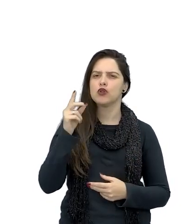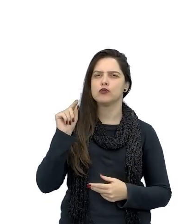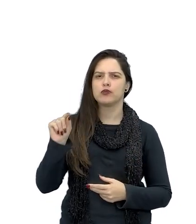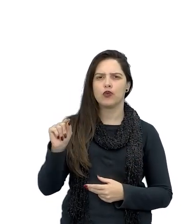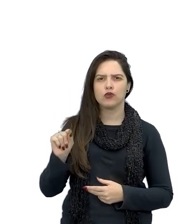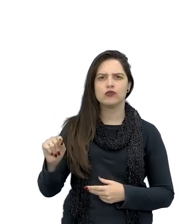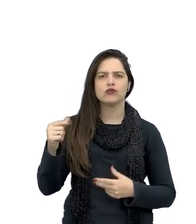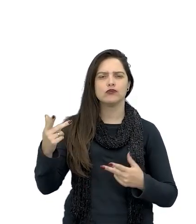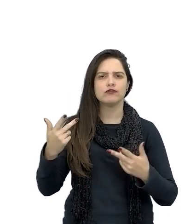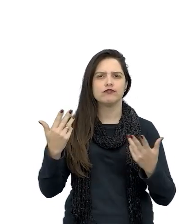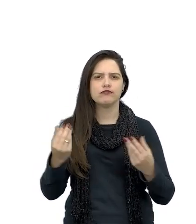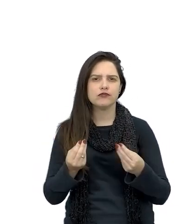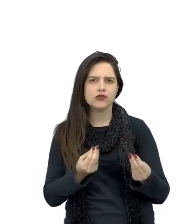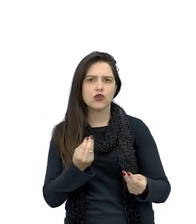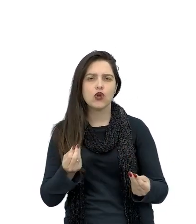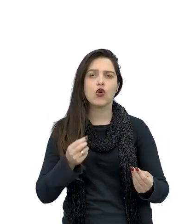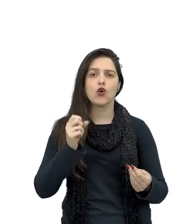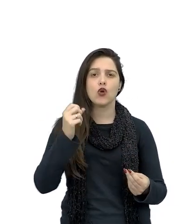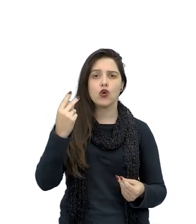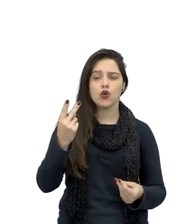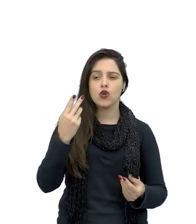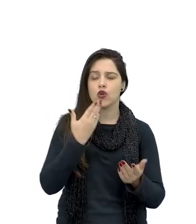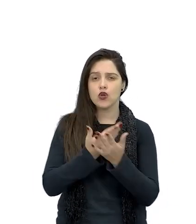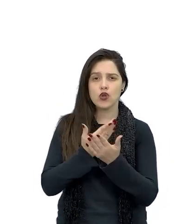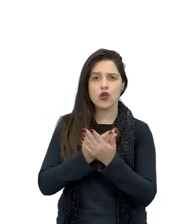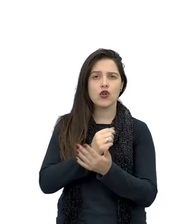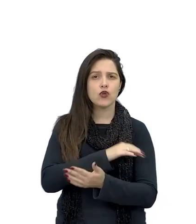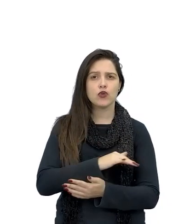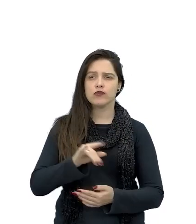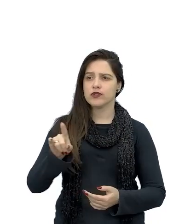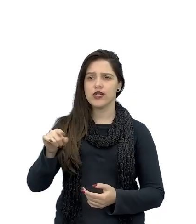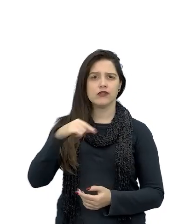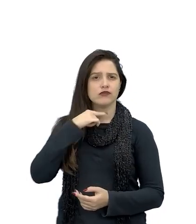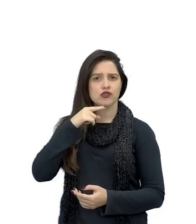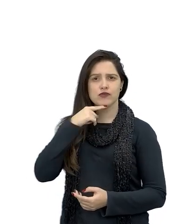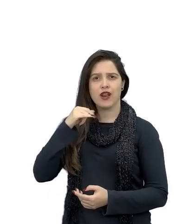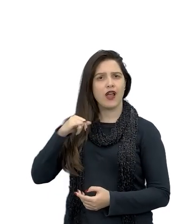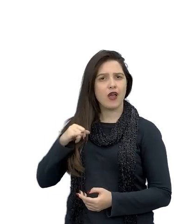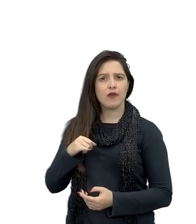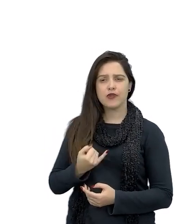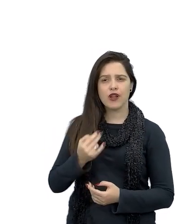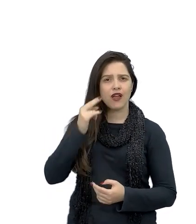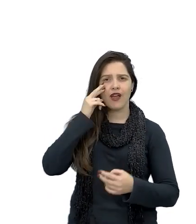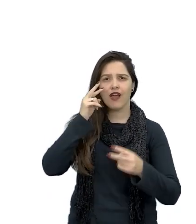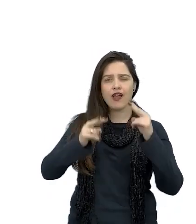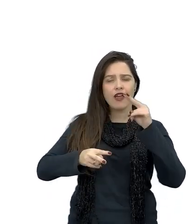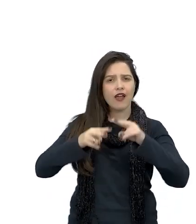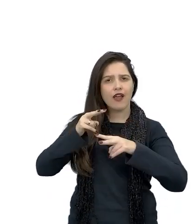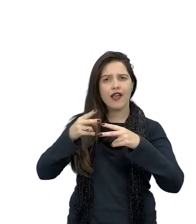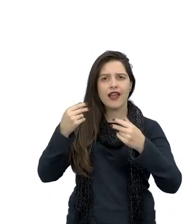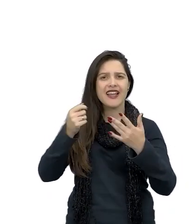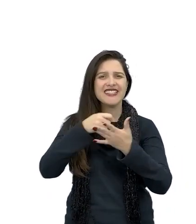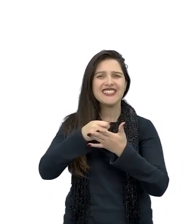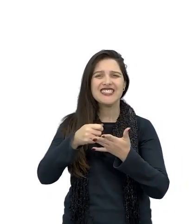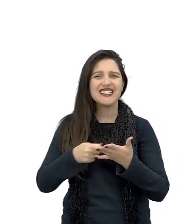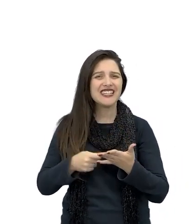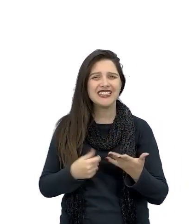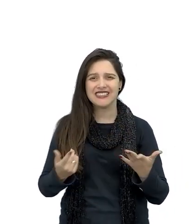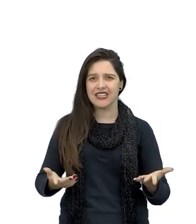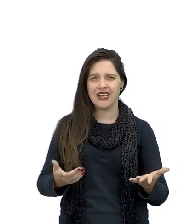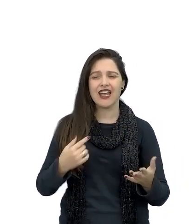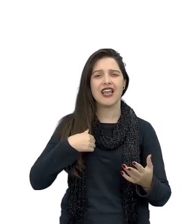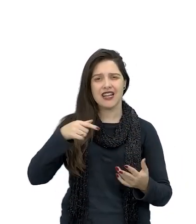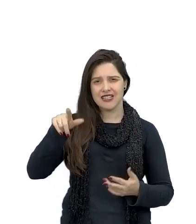travessão. Contudo, os estudantes não tiveram a oportunidade de vê-lo em sua forma escrita.